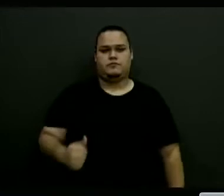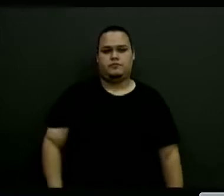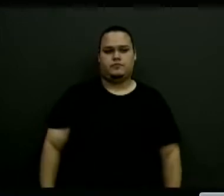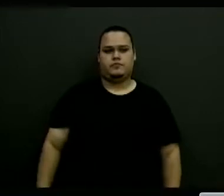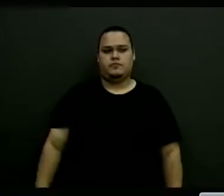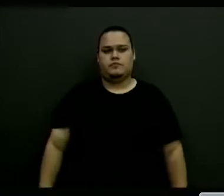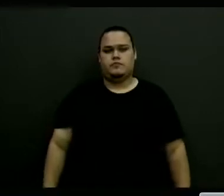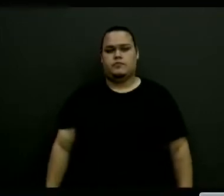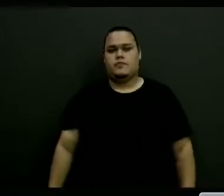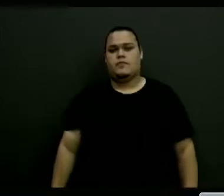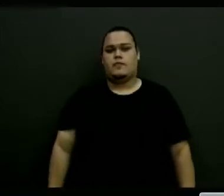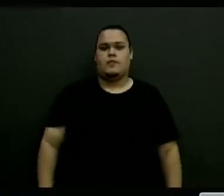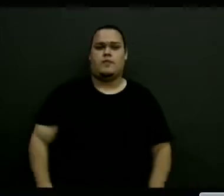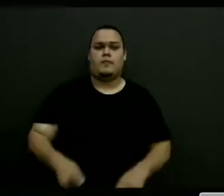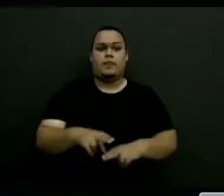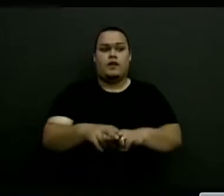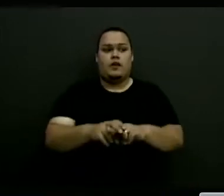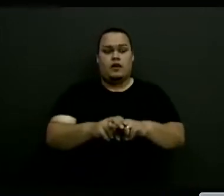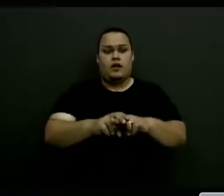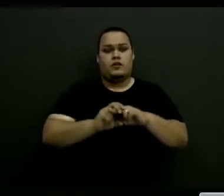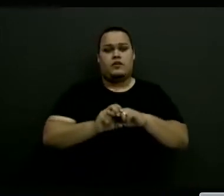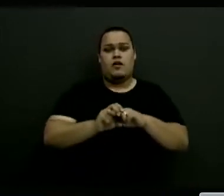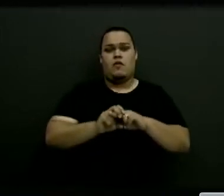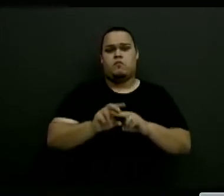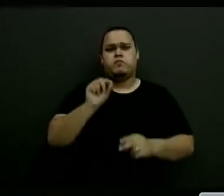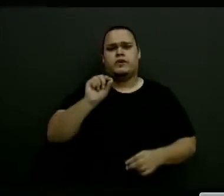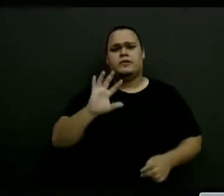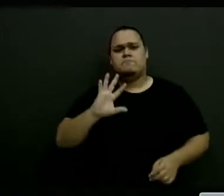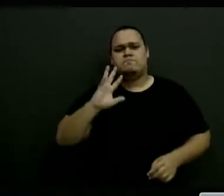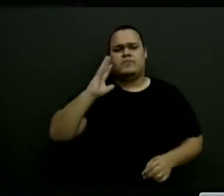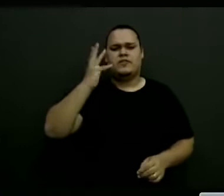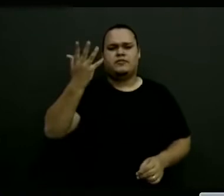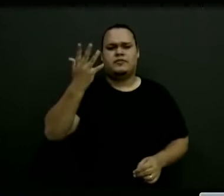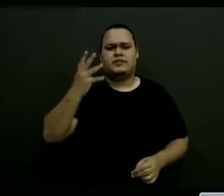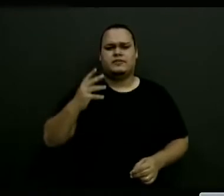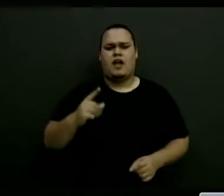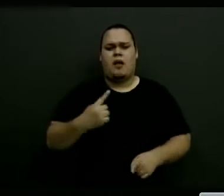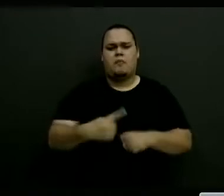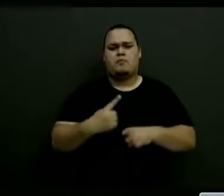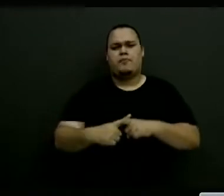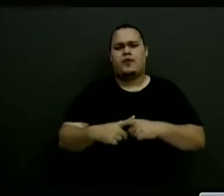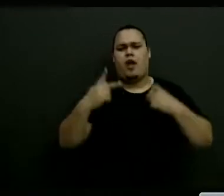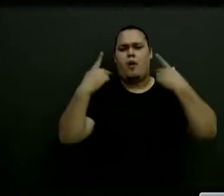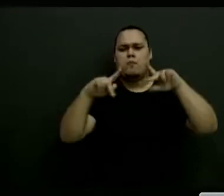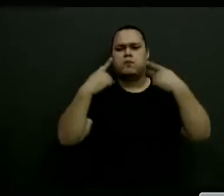nos negócios, nas relações interpessoais, no amor.